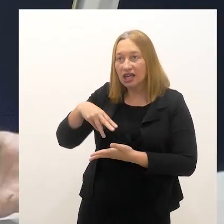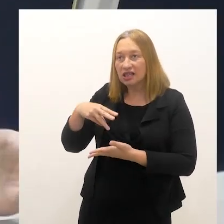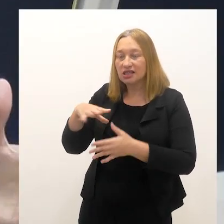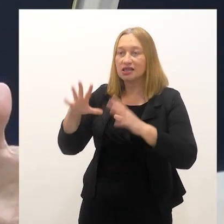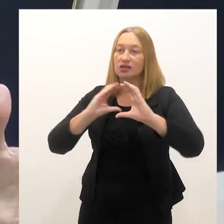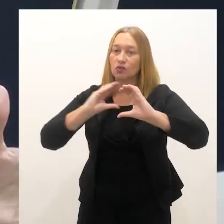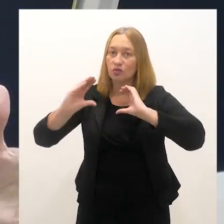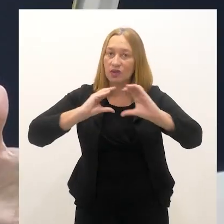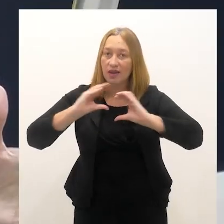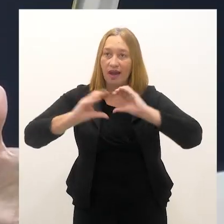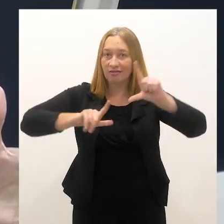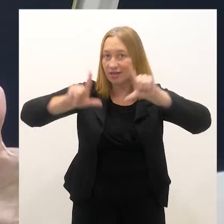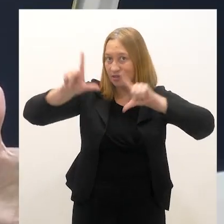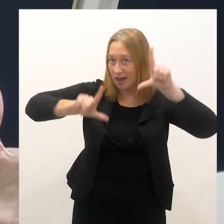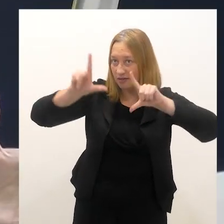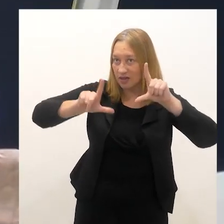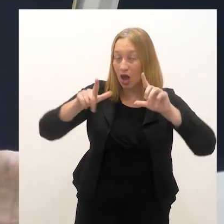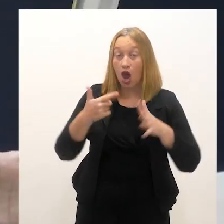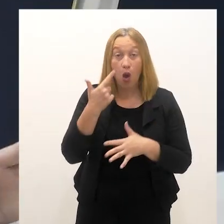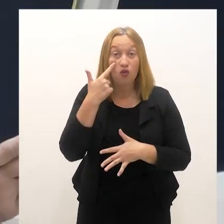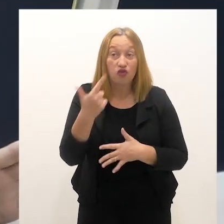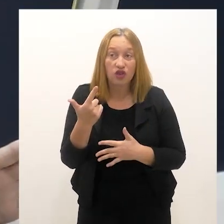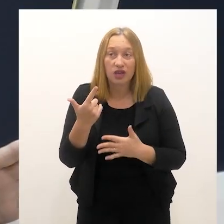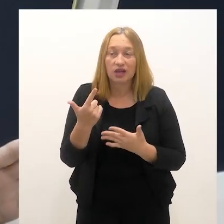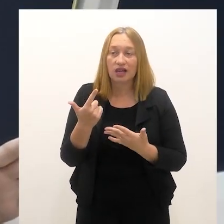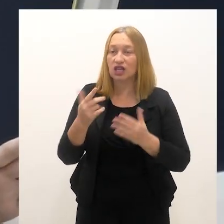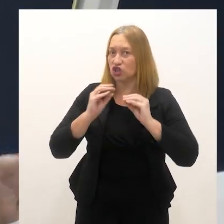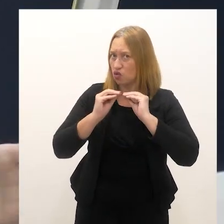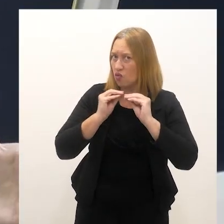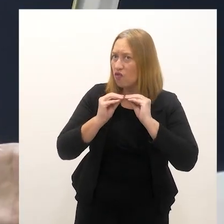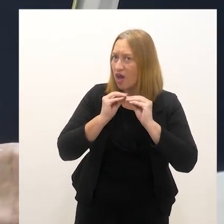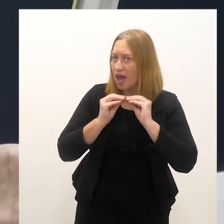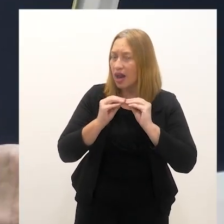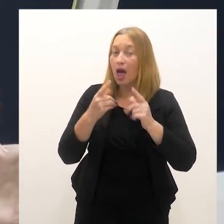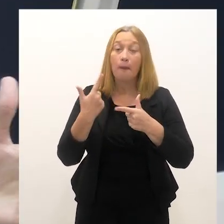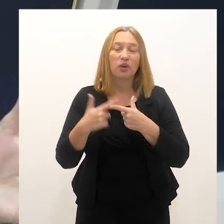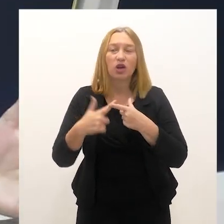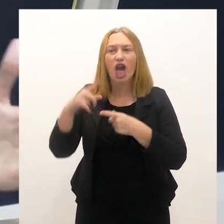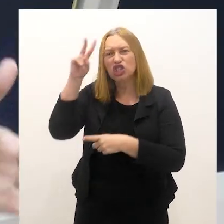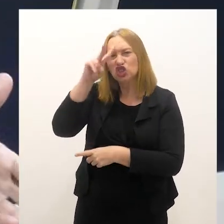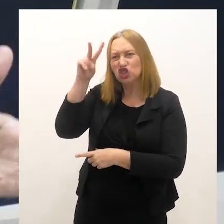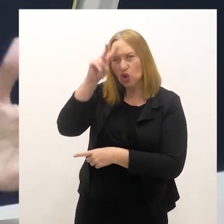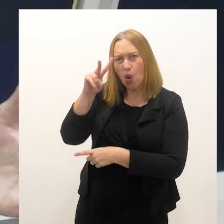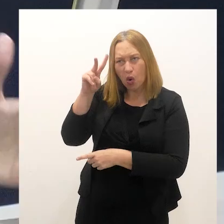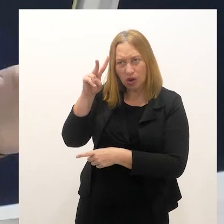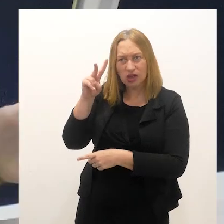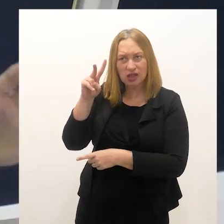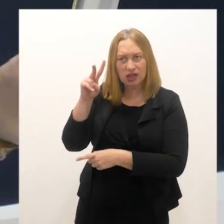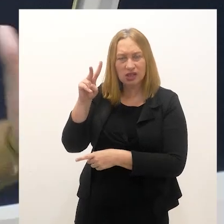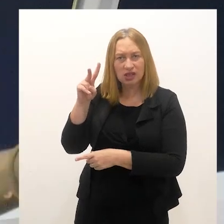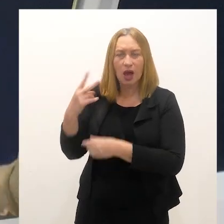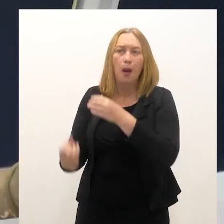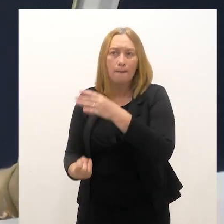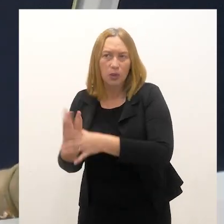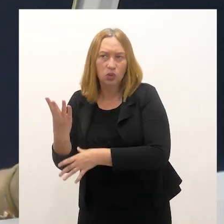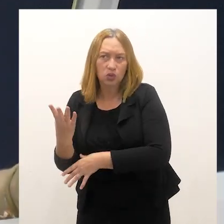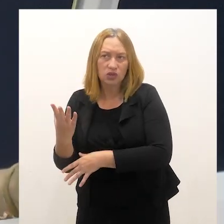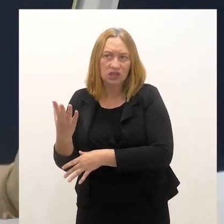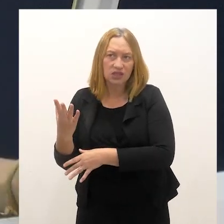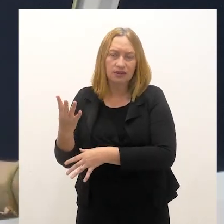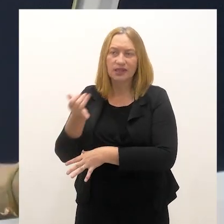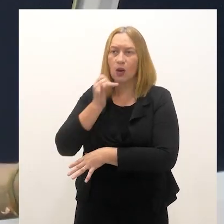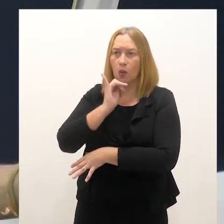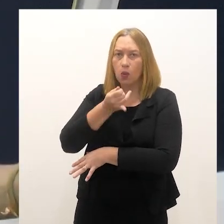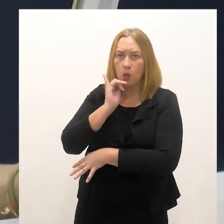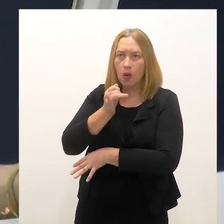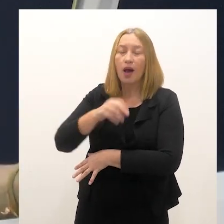se comunicava na televisão. Eu assistia às novelas porque são histórias que estão sendo produzidas ali